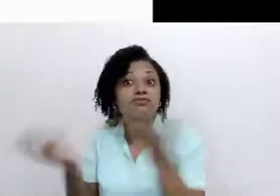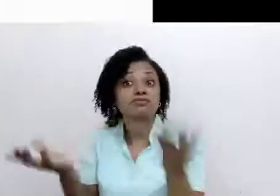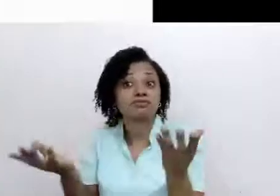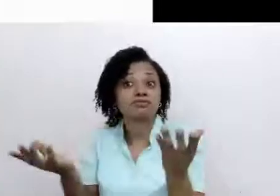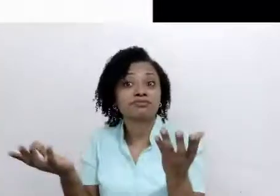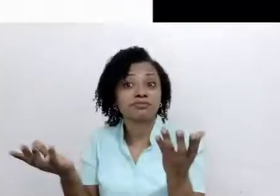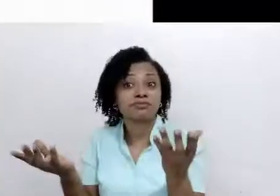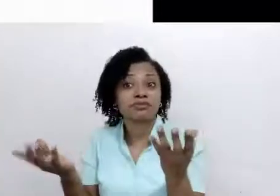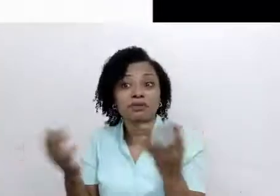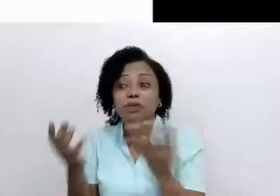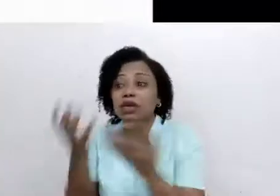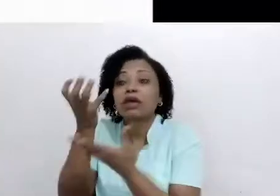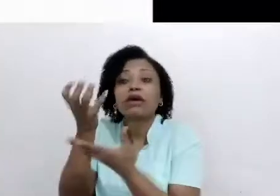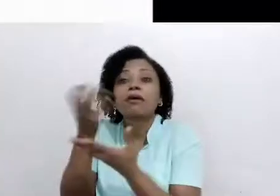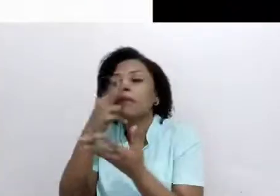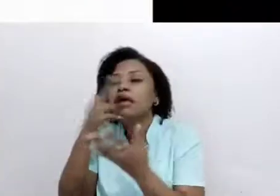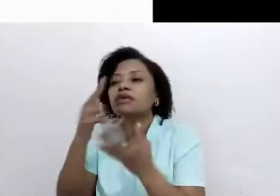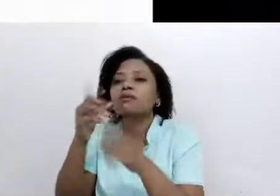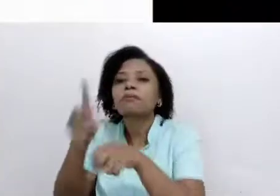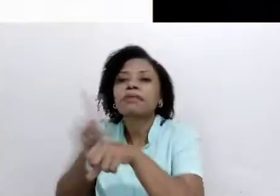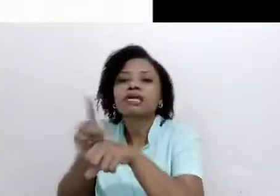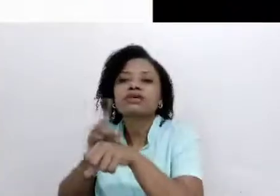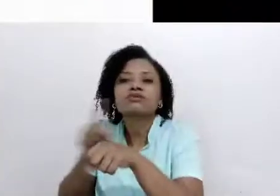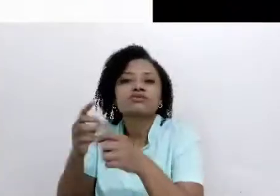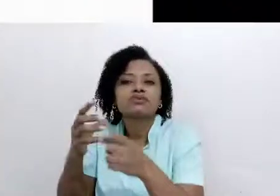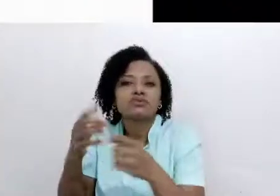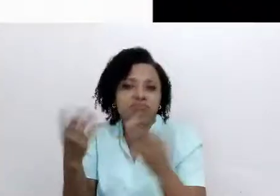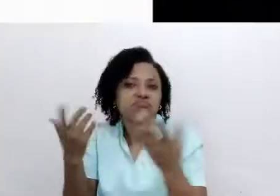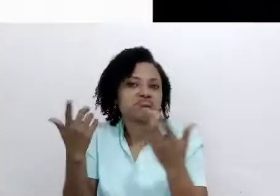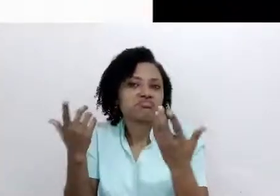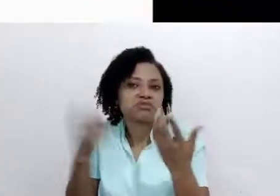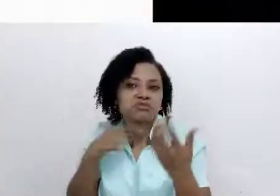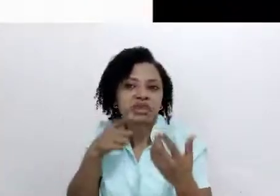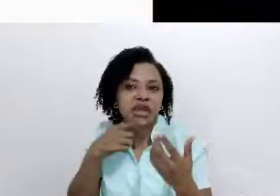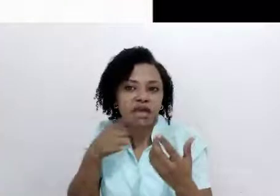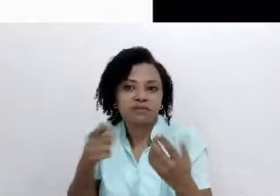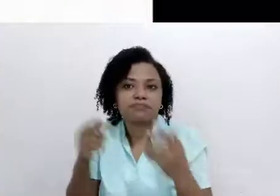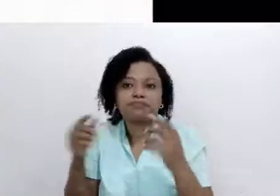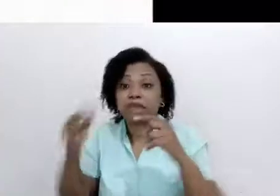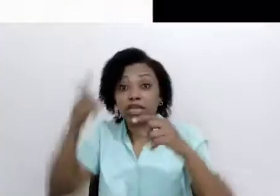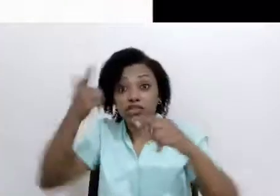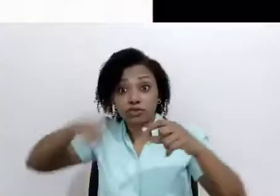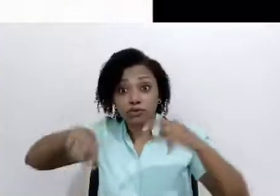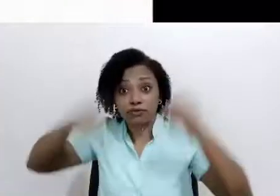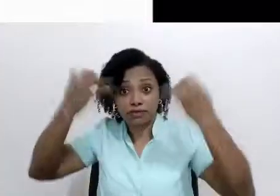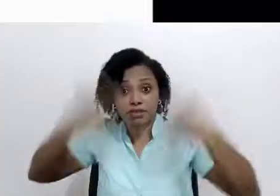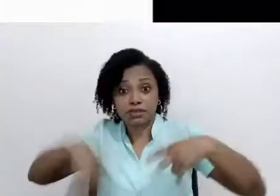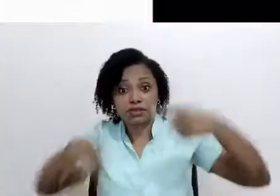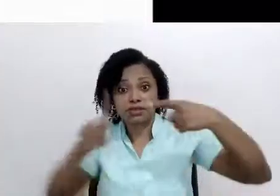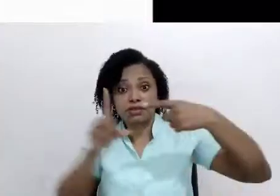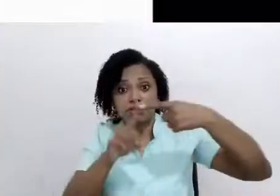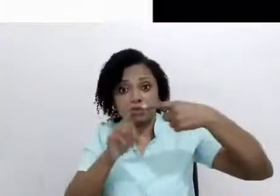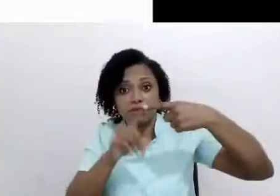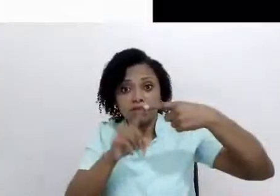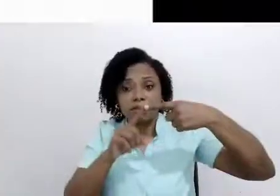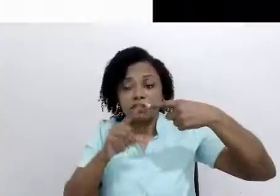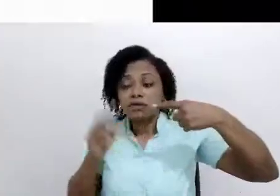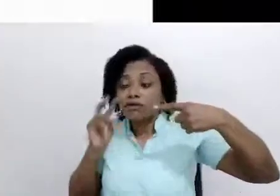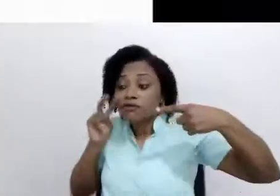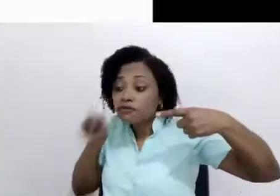preto, certo? Então, recapitulando aqui. Um objeto vai ser azul na presença de uma